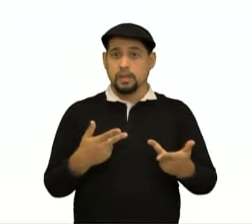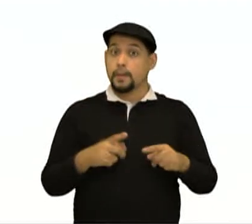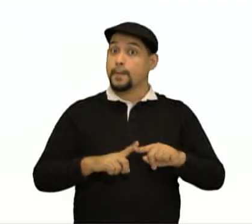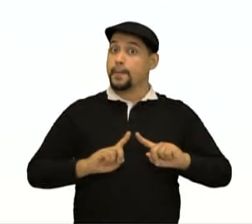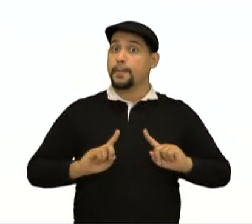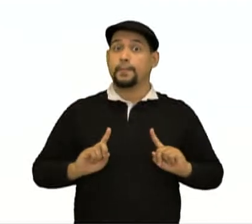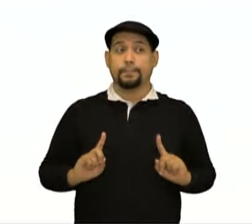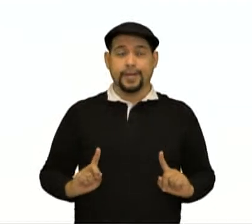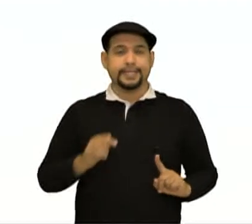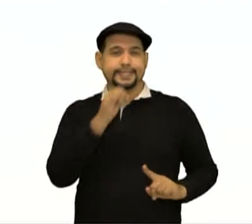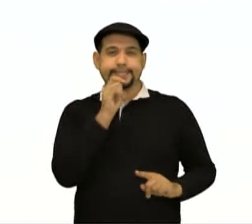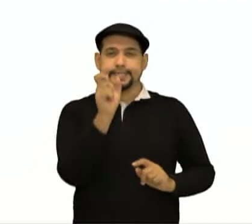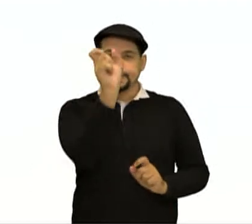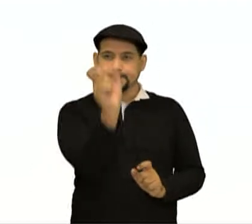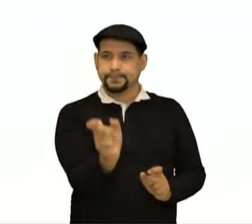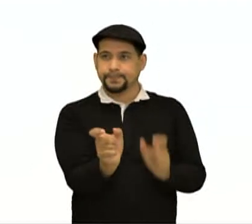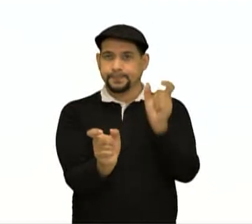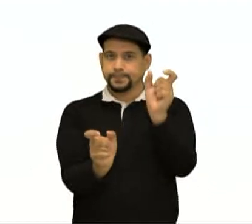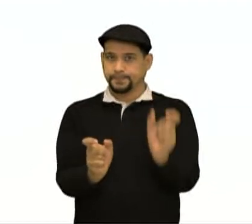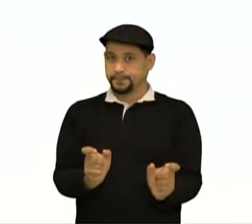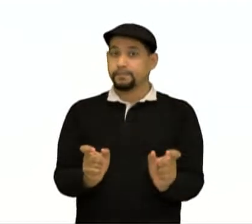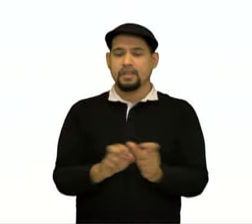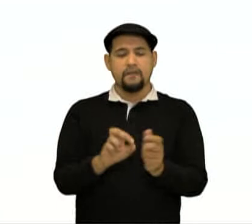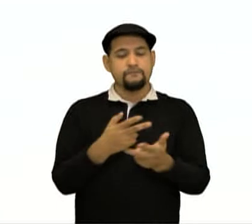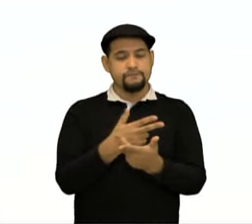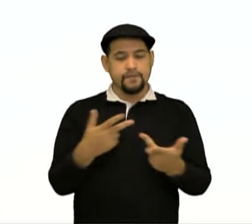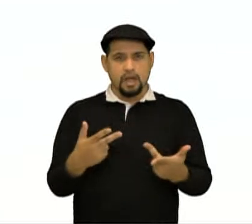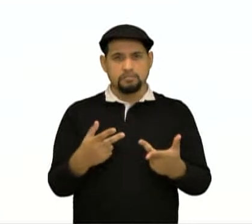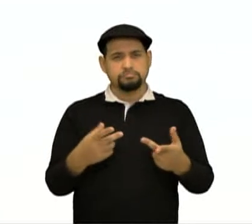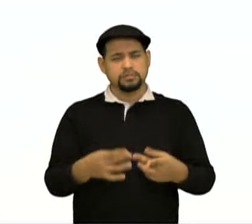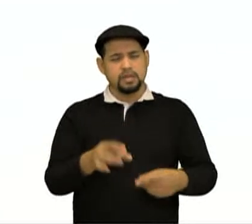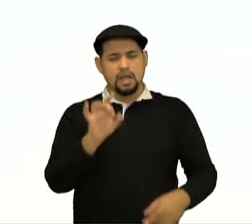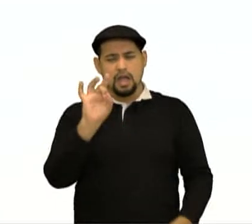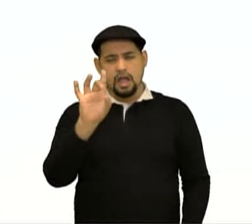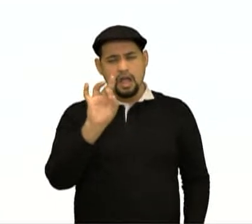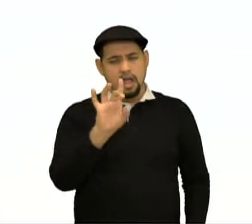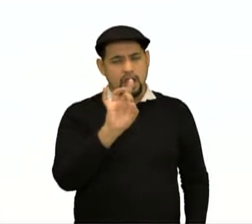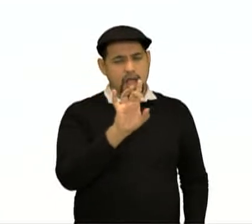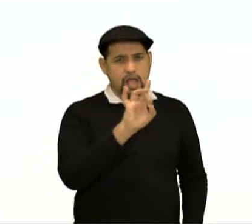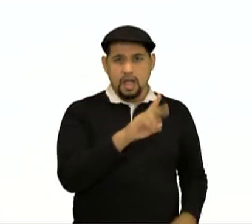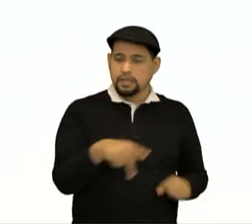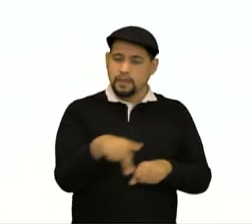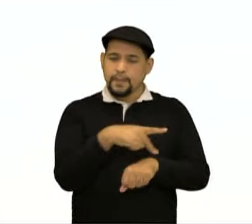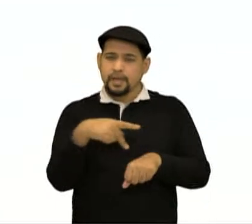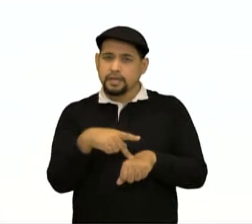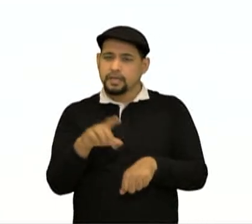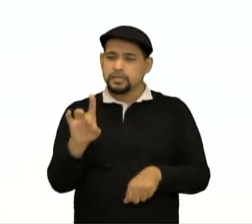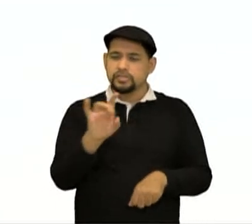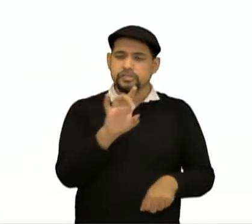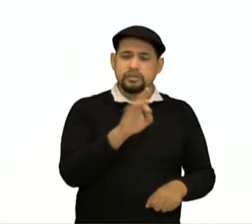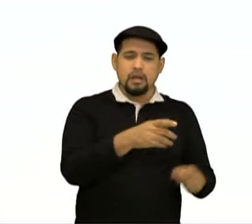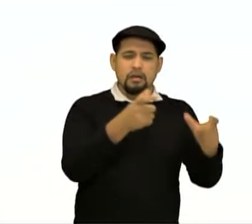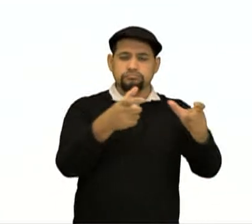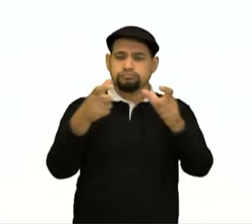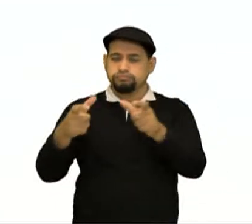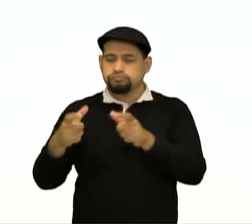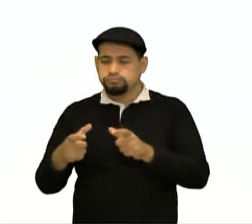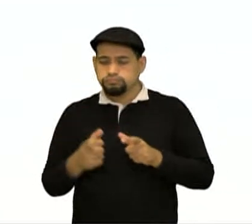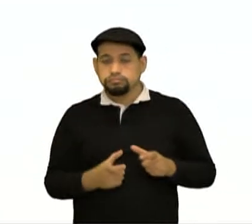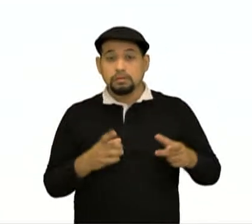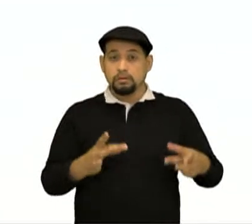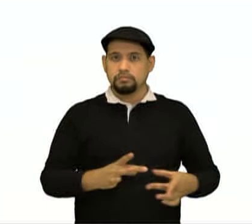Então dentro essa característica muito especial de cada nação de cada região se